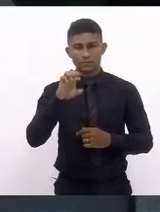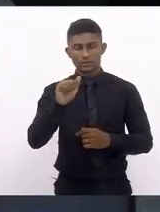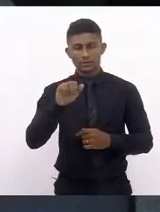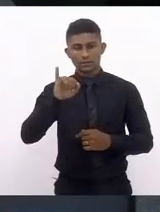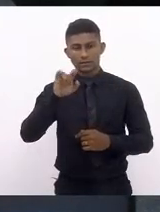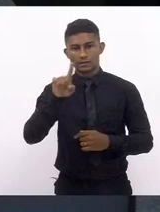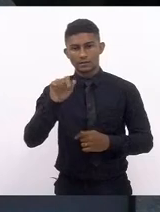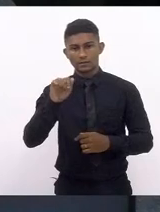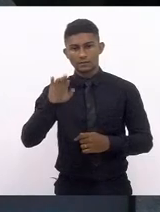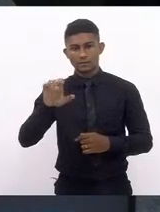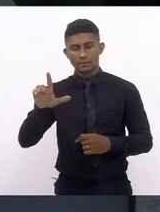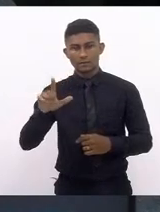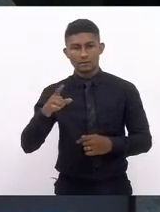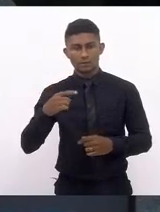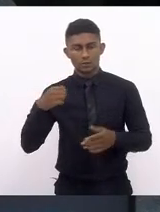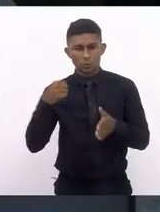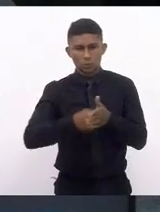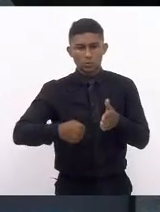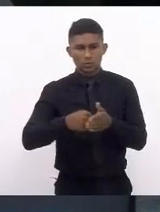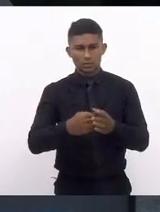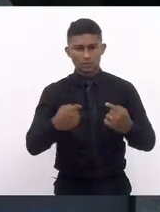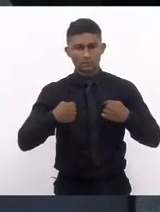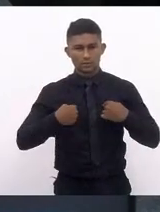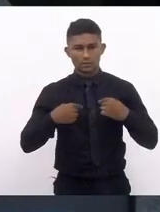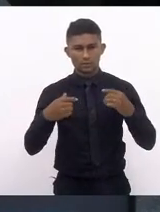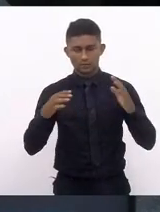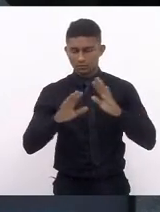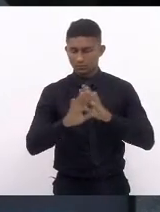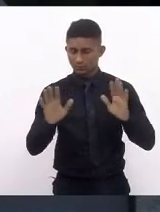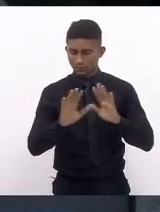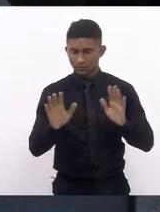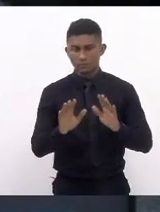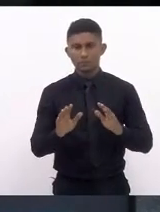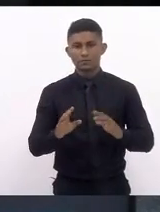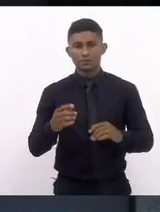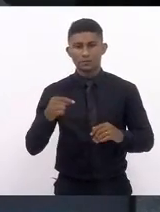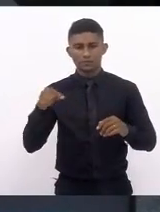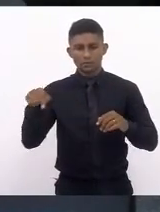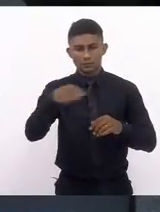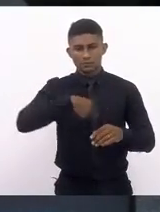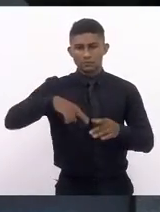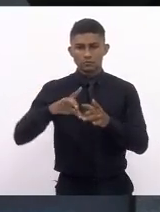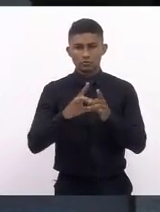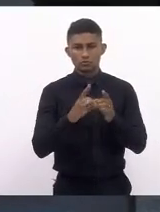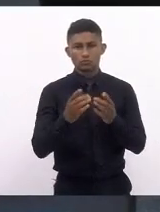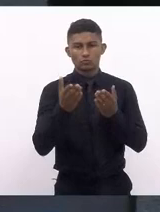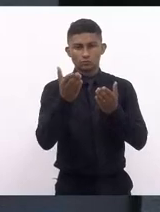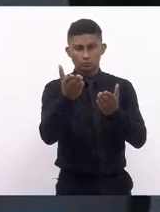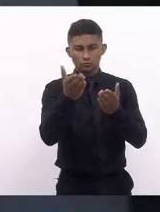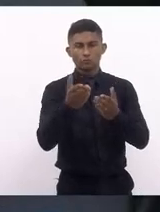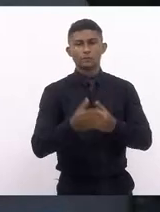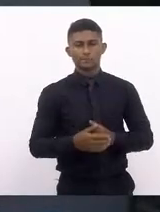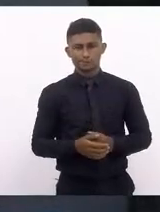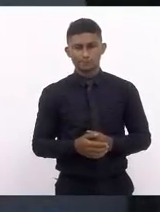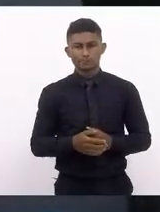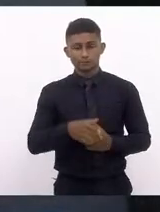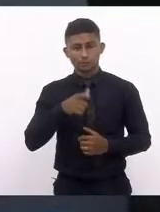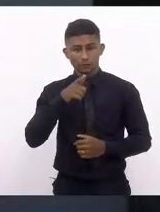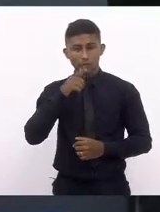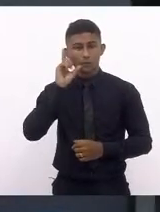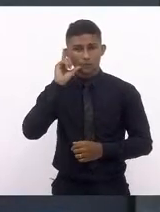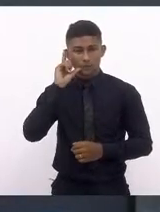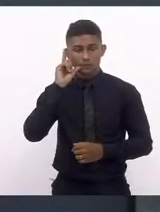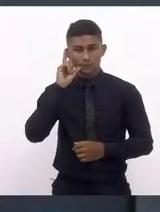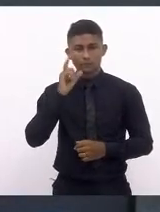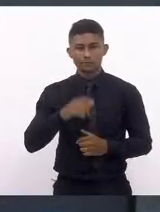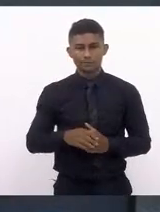dizer que essa luta não é só minha estão conosco sobretudo vossa excelência que ontem recebeu